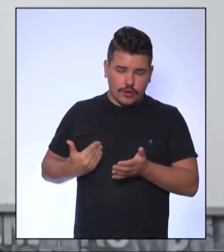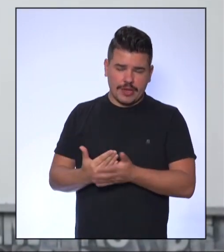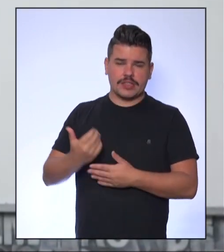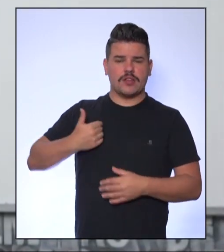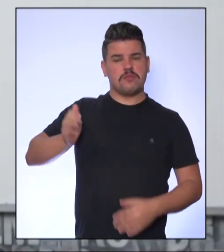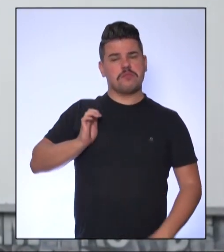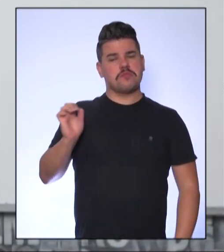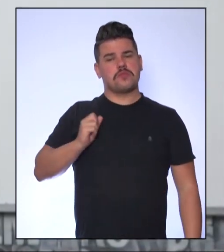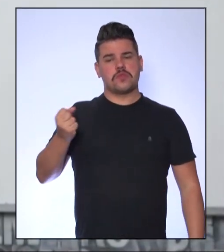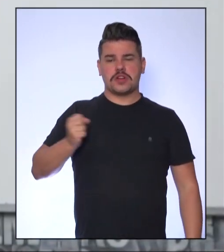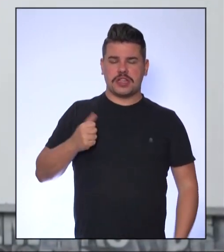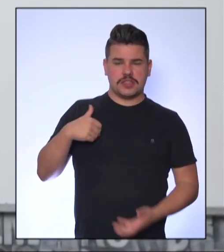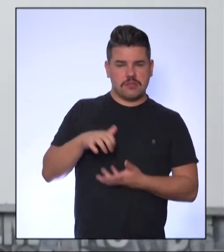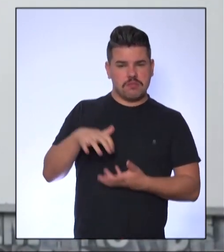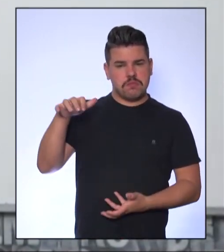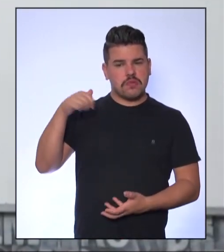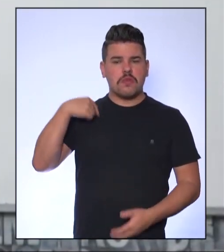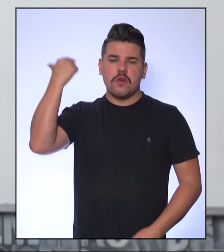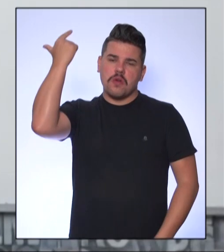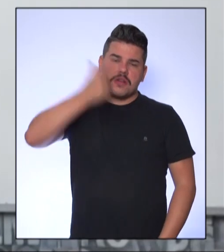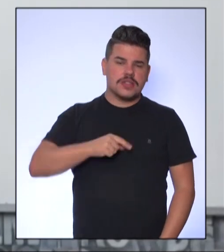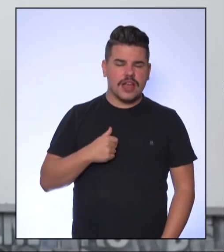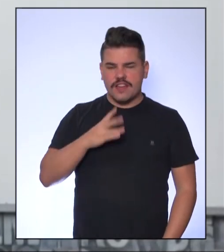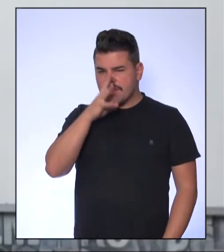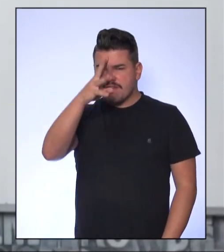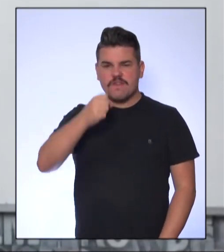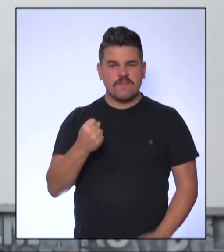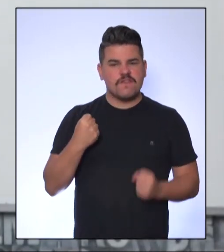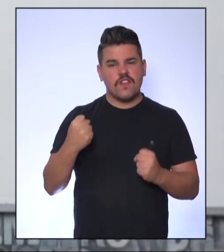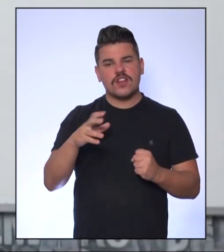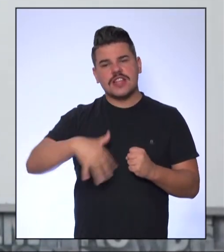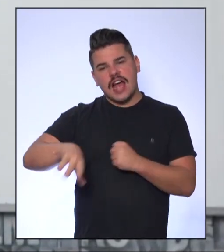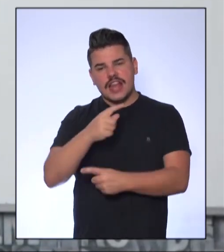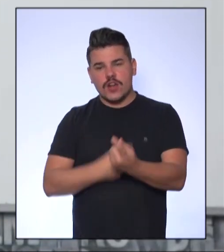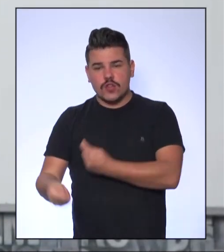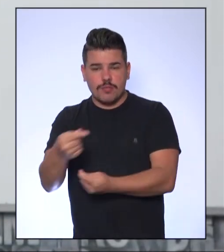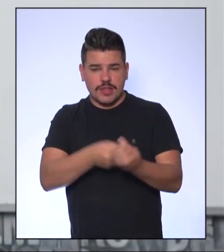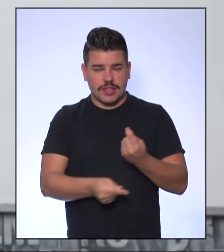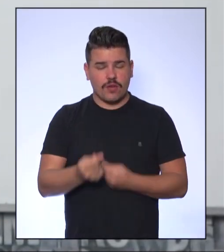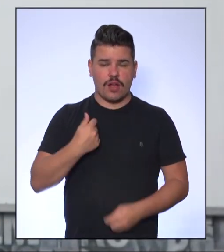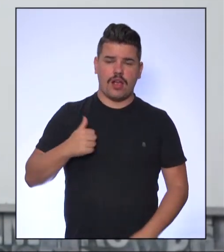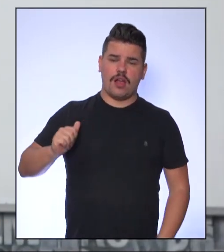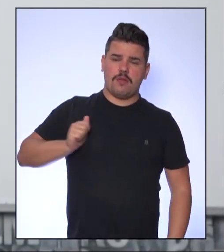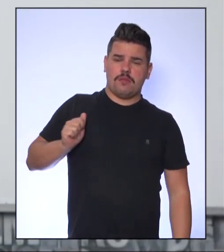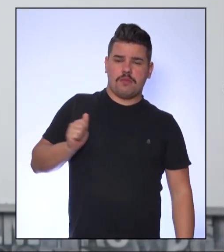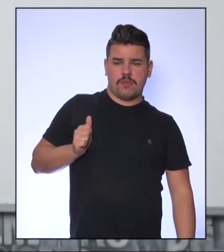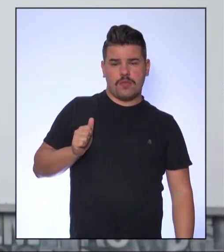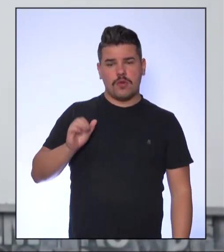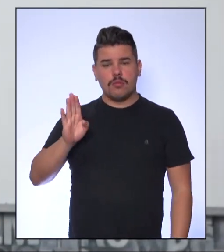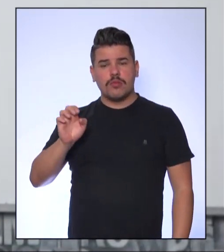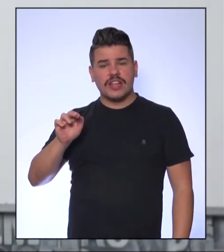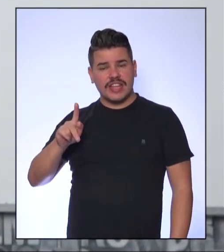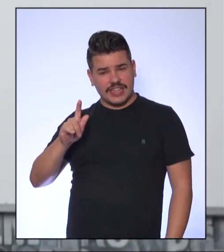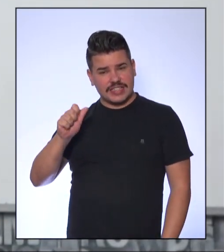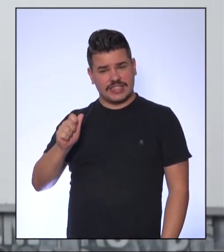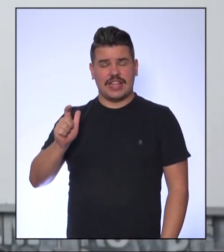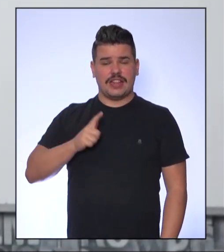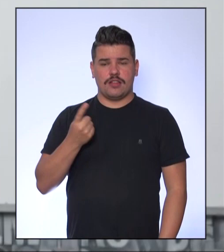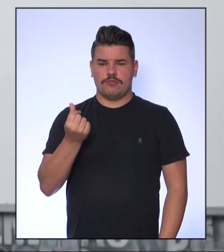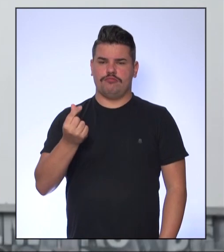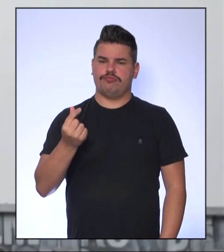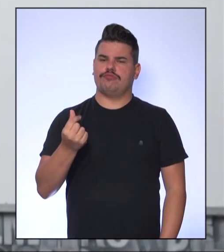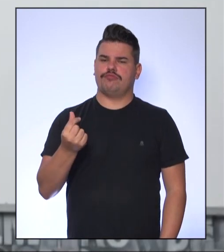poder porque tem uma grande força econômica. A burguesia é a detentora do capital, ela que tem o